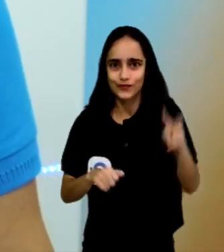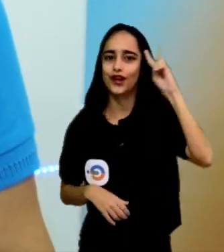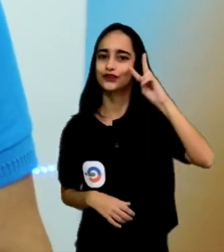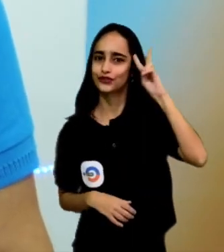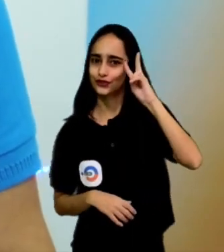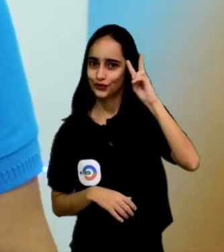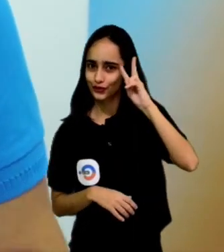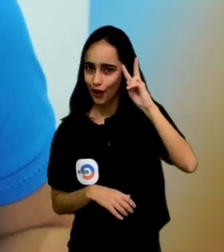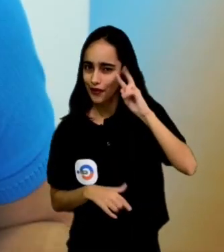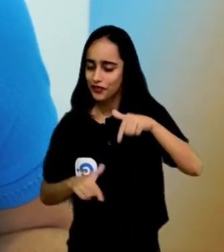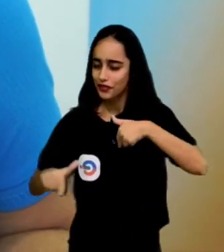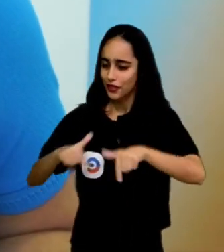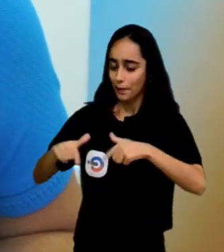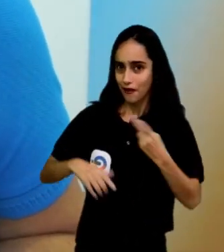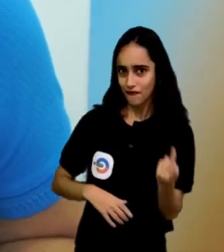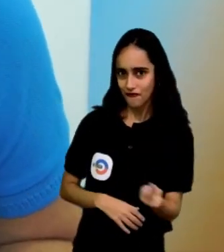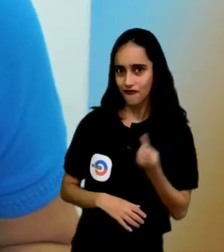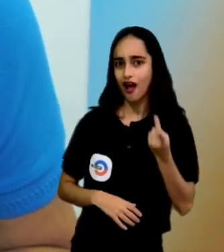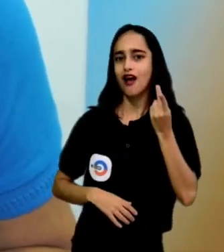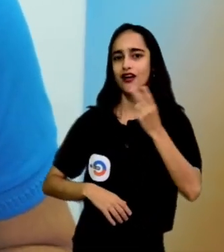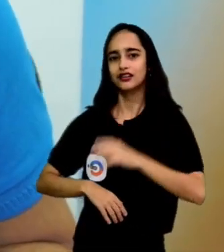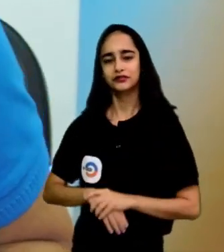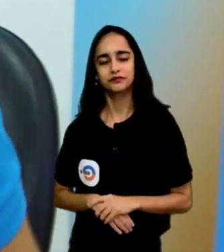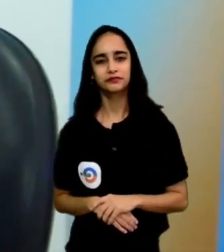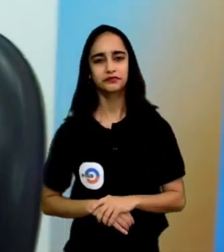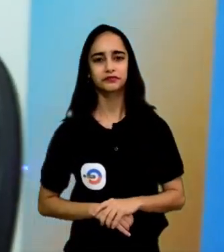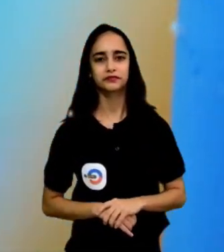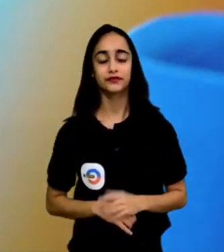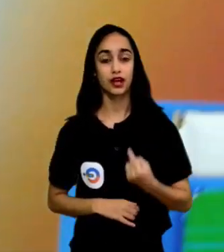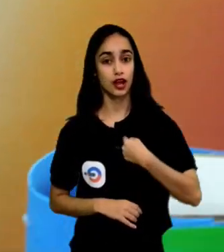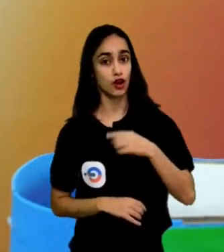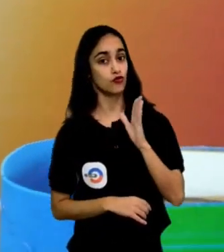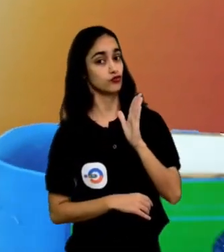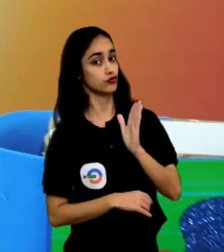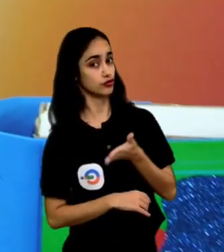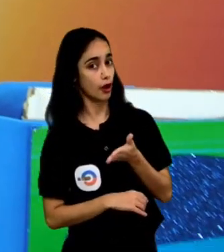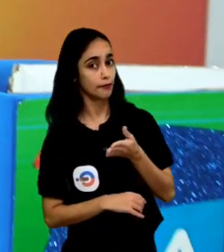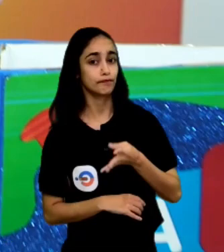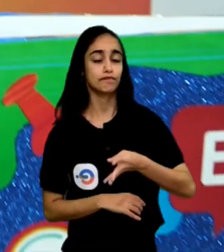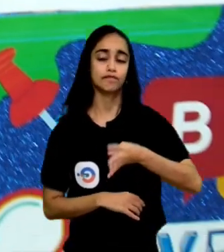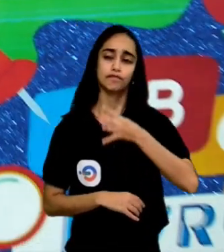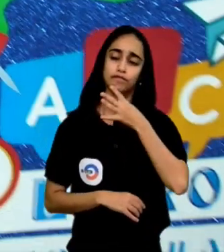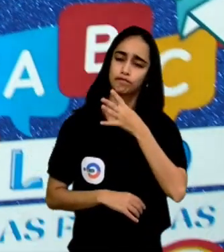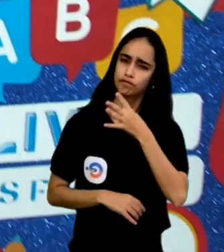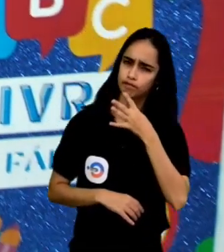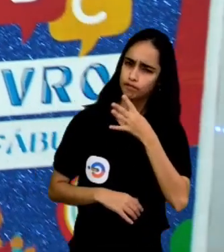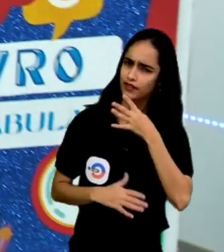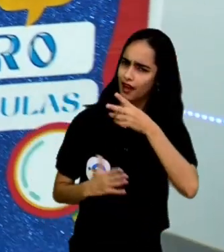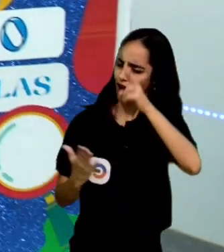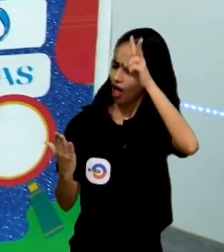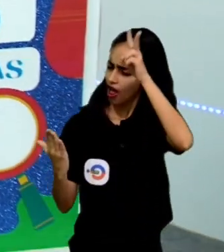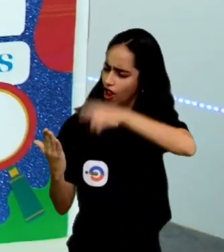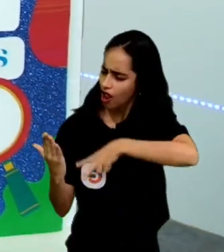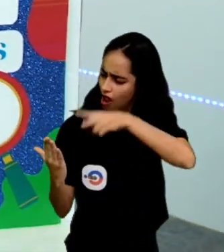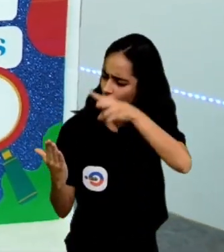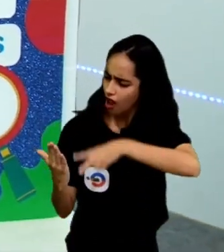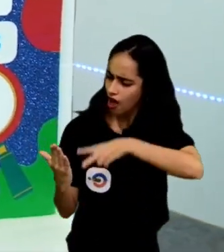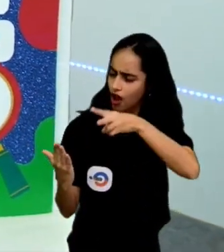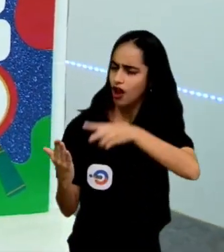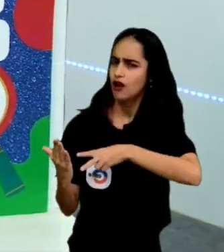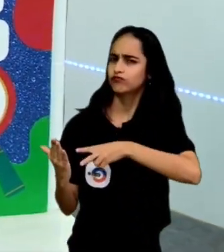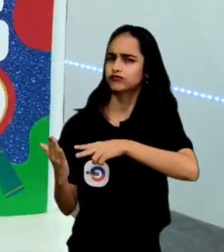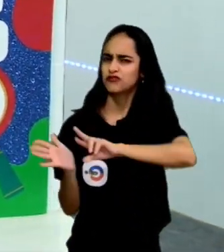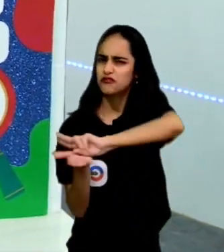virtudes e valores. Eu já ouvi e li muitas